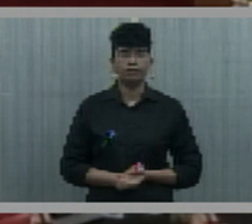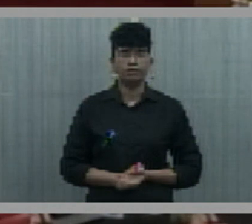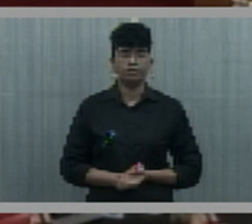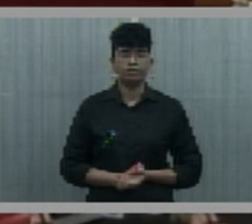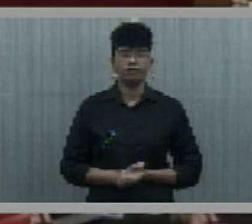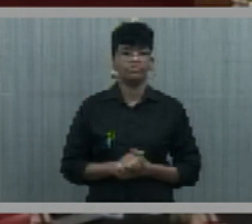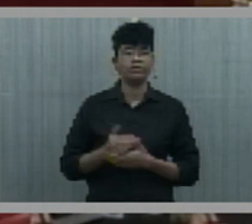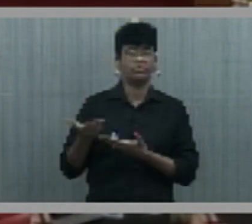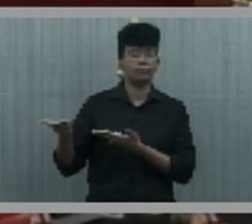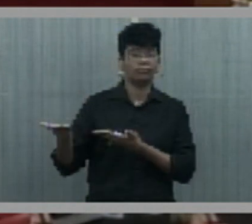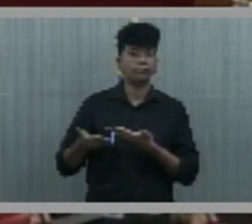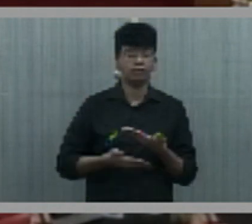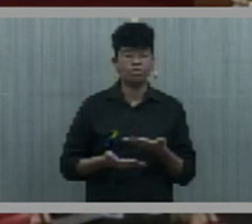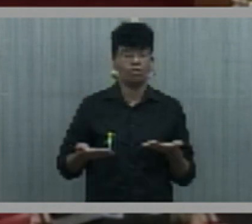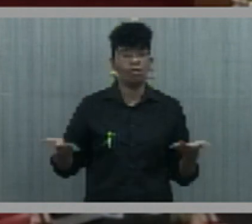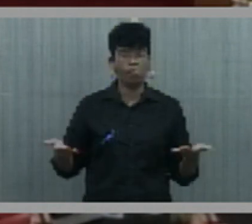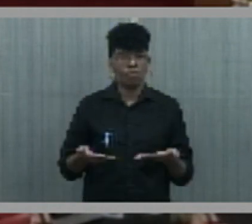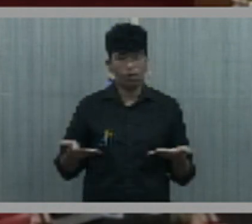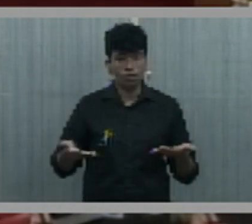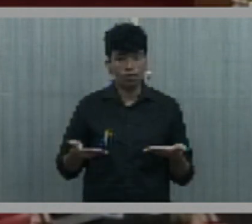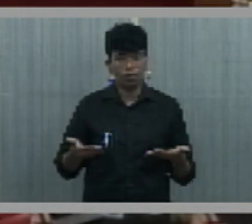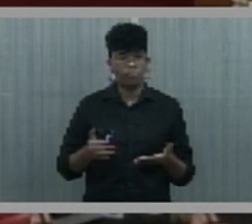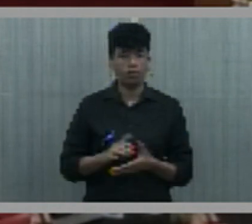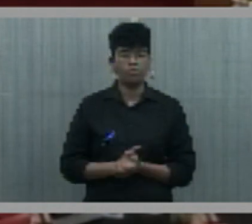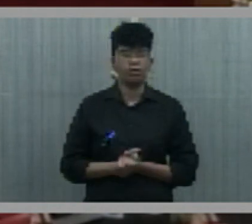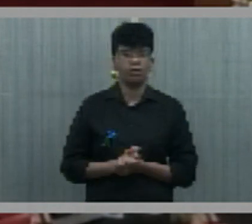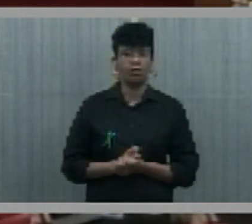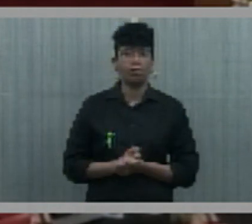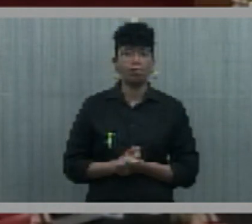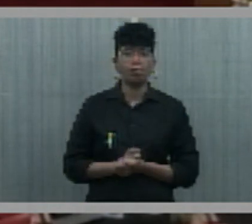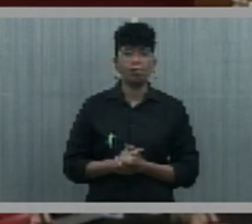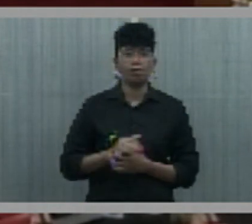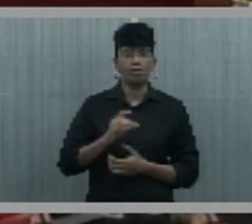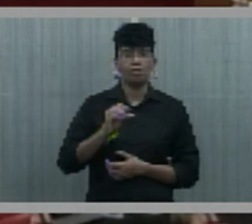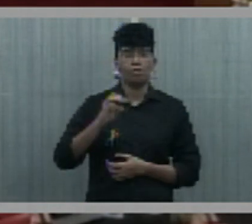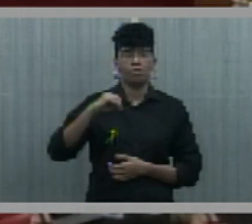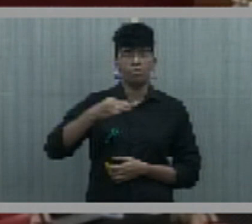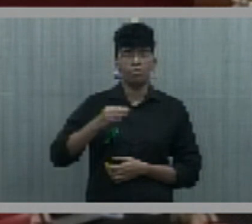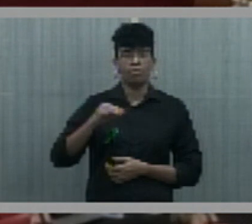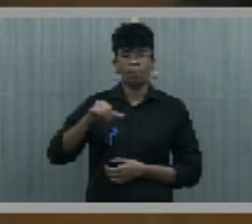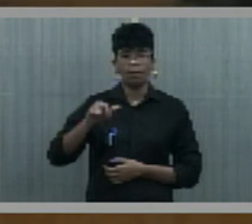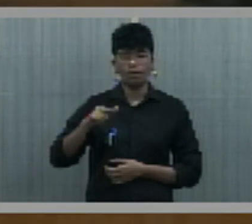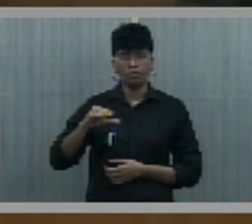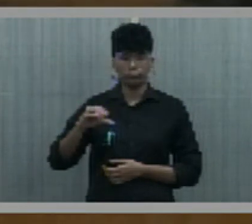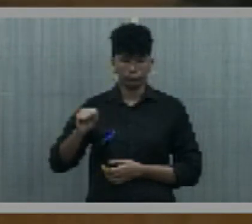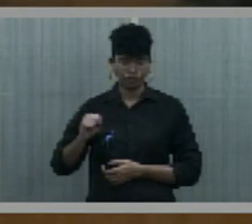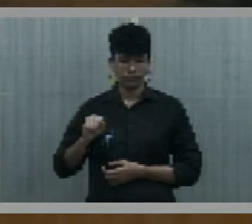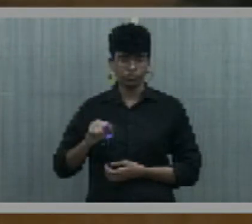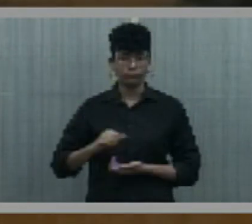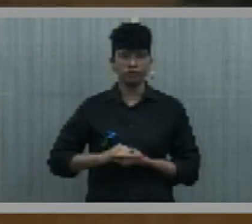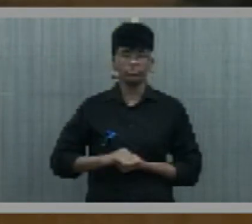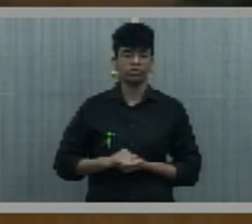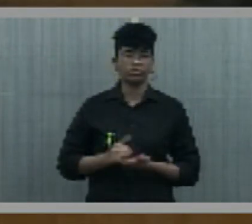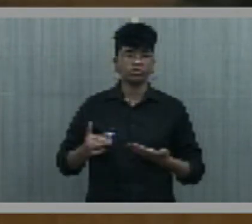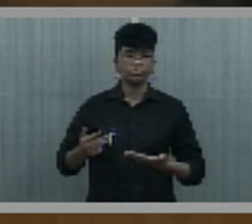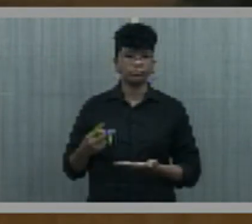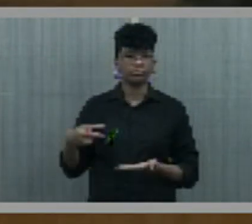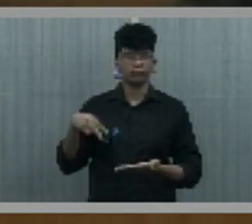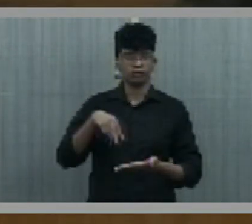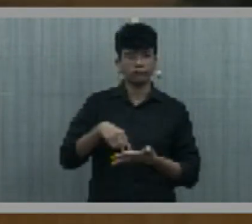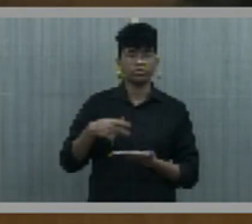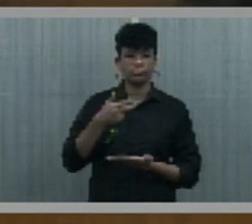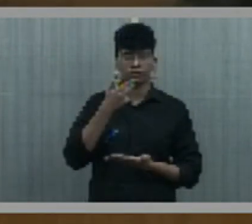E convidamos agora o reverendíssimo Dom Marcos Tavone para fazer uso da